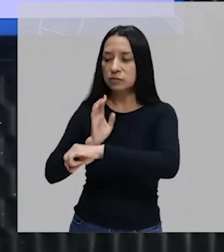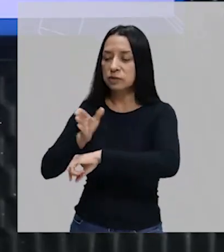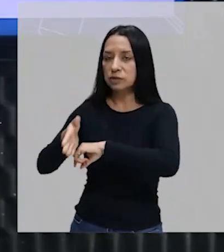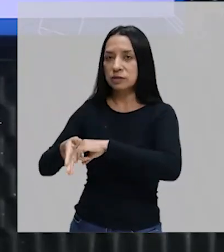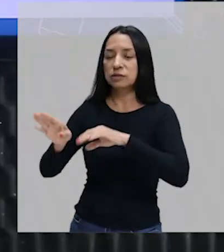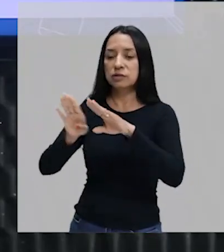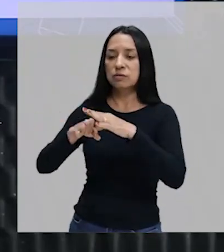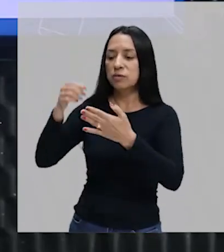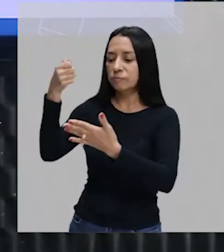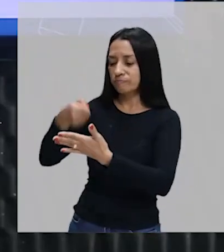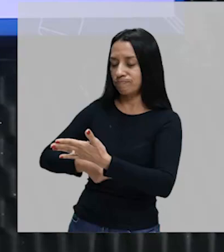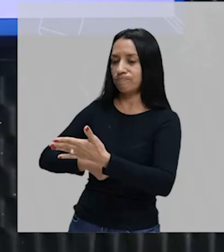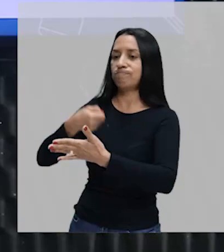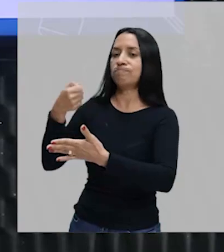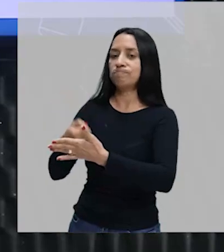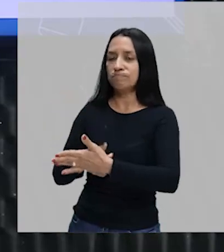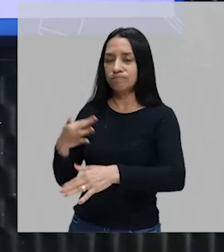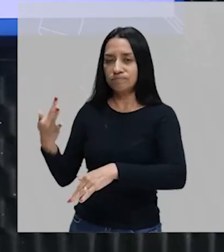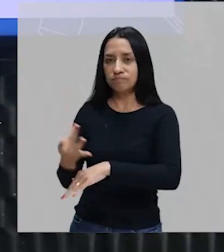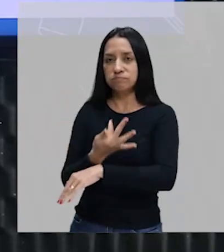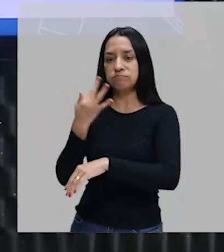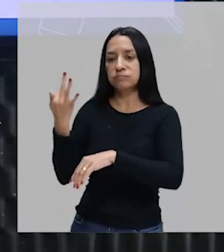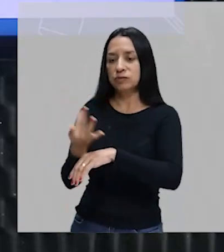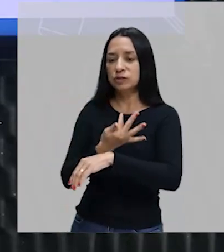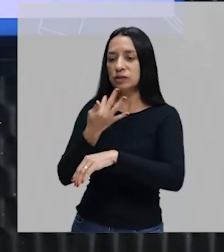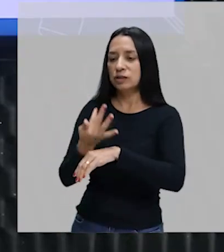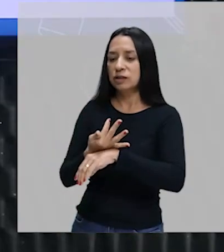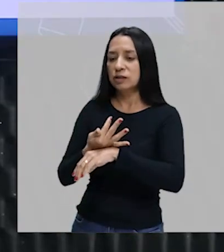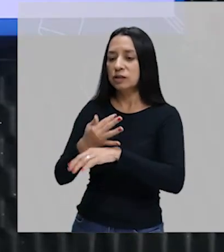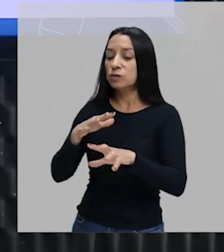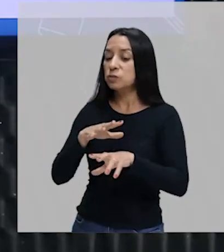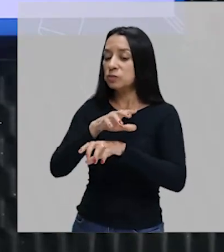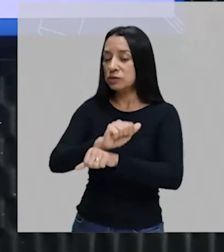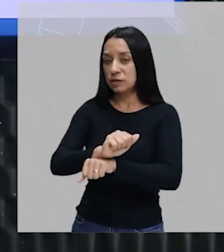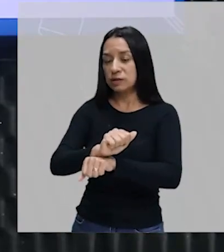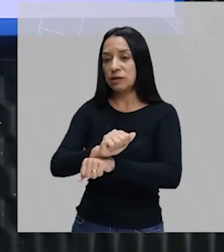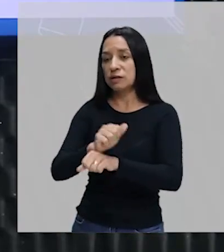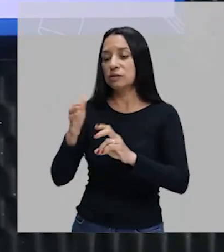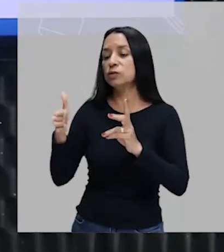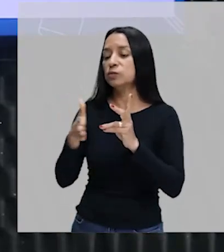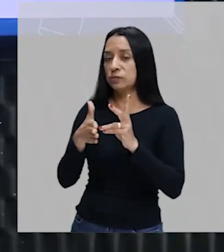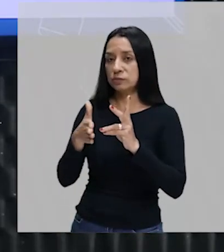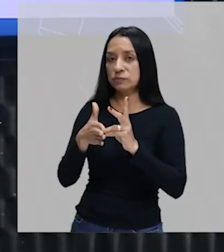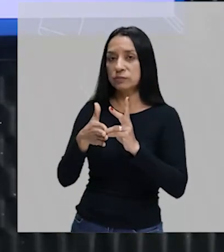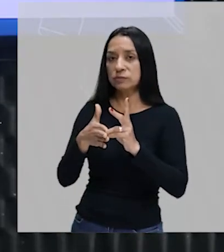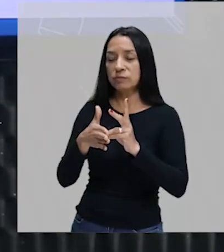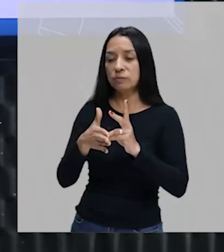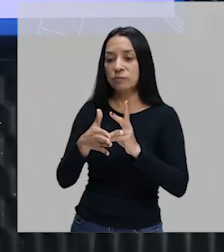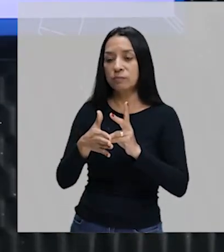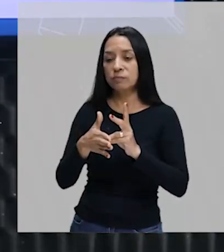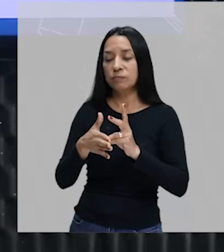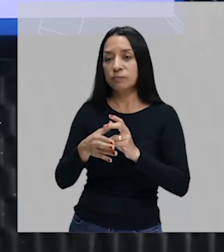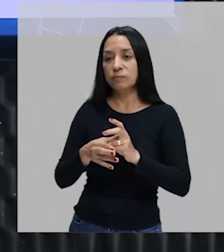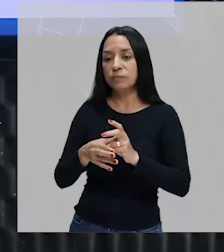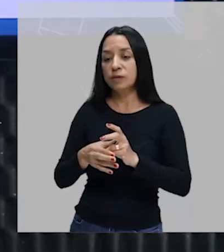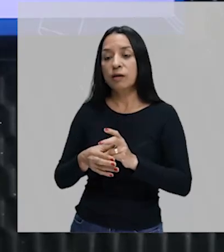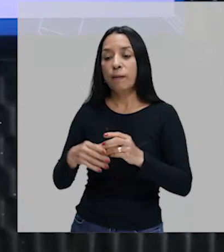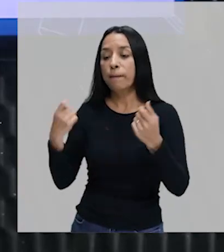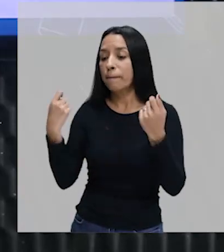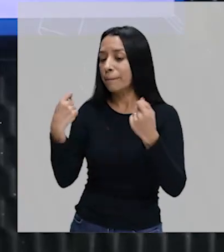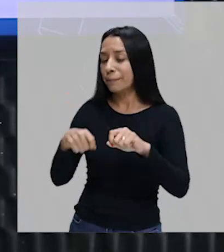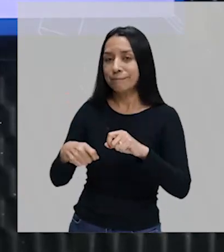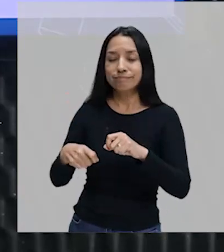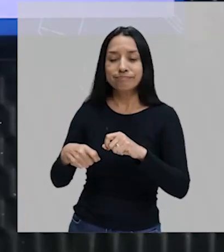da resistência aos constantes ataques indígenas. A resistência aos ataques indígenas acaba